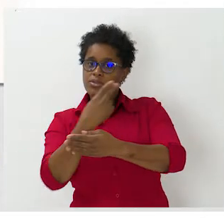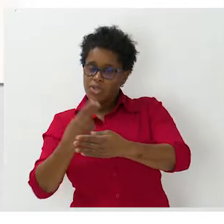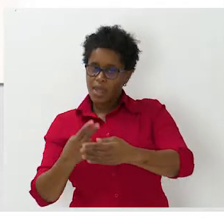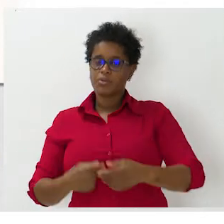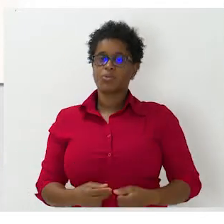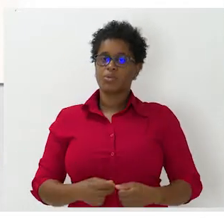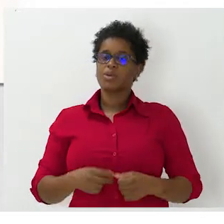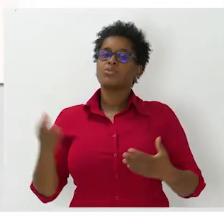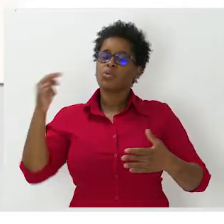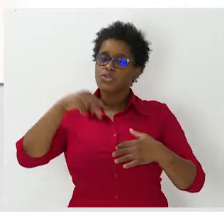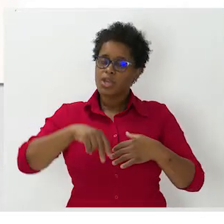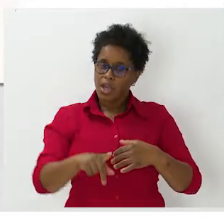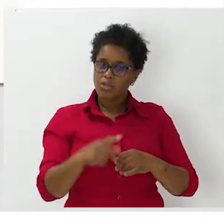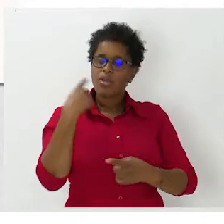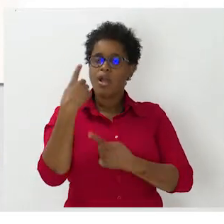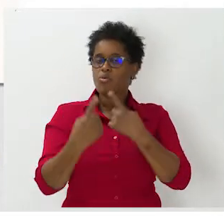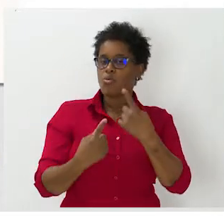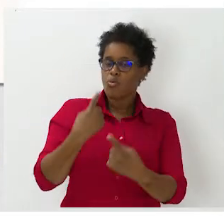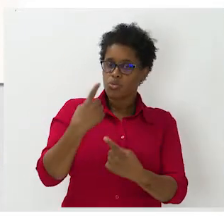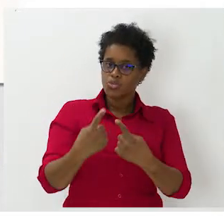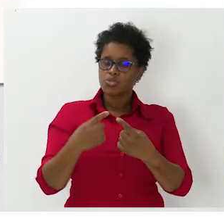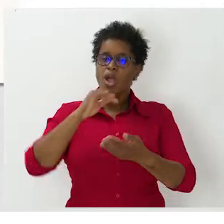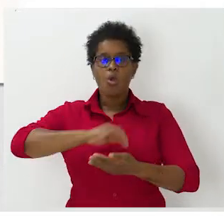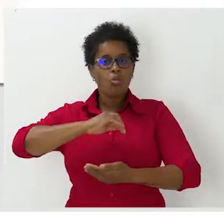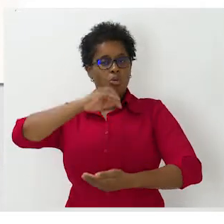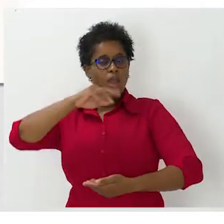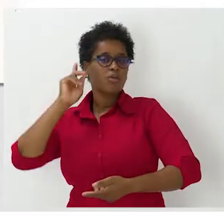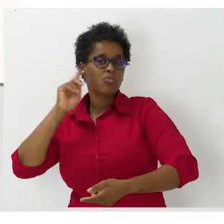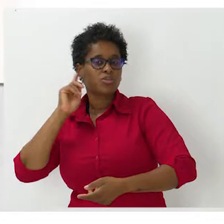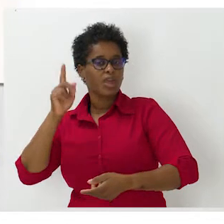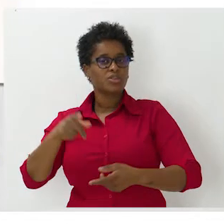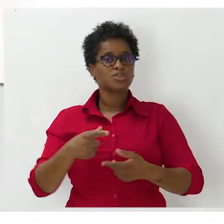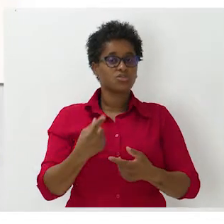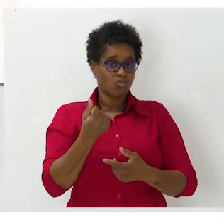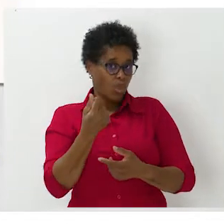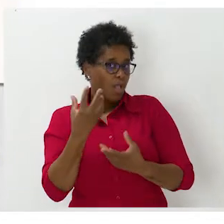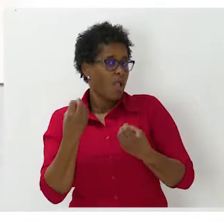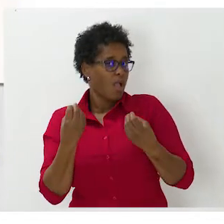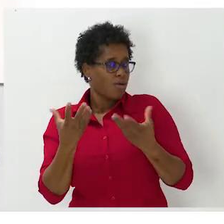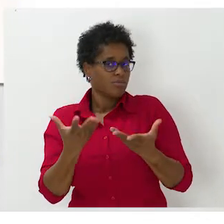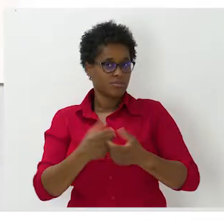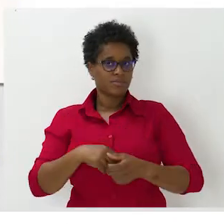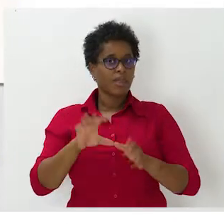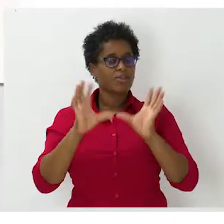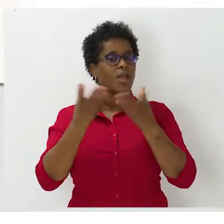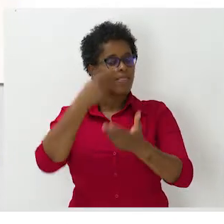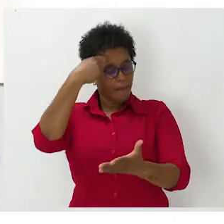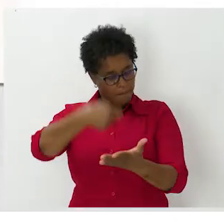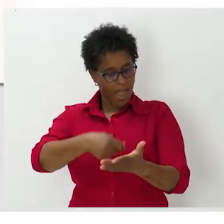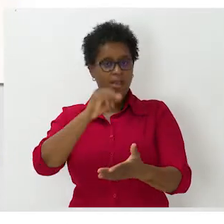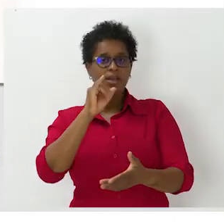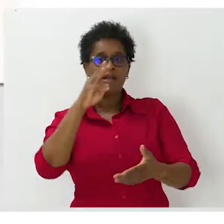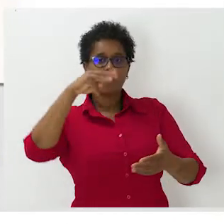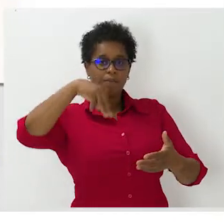artesanato, chegando alguns a acumular importantes fortunas. Em geral, pagavam